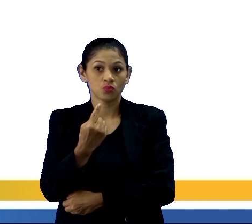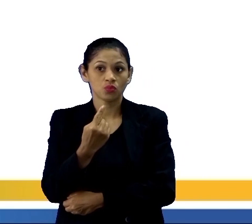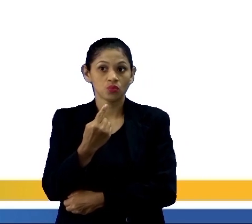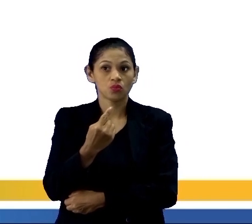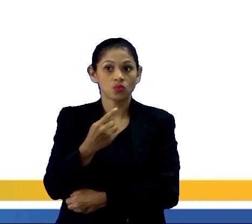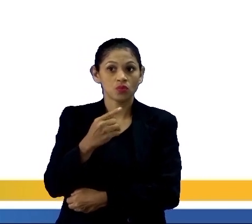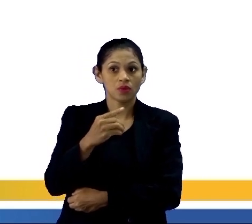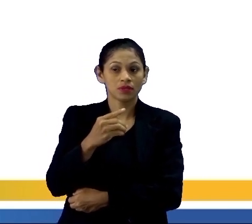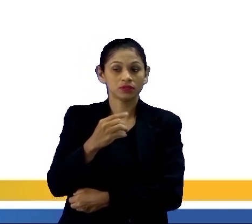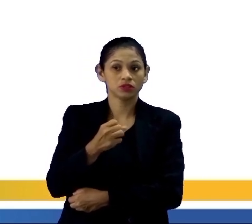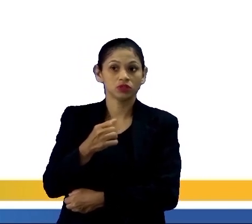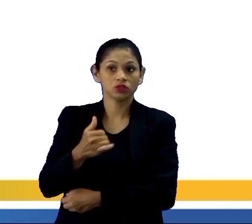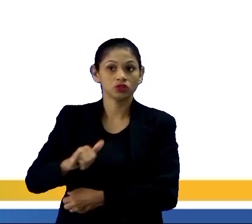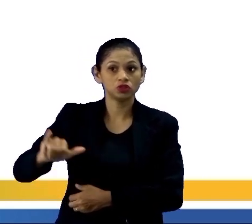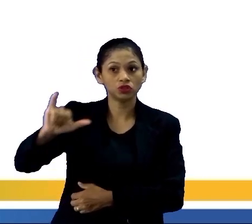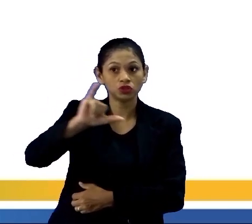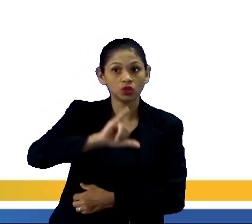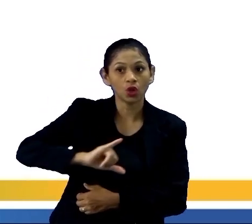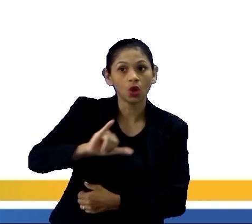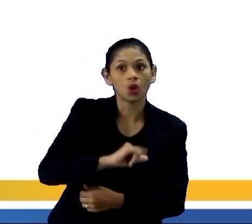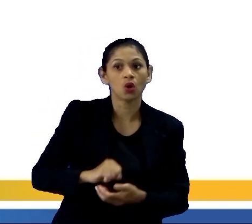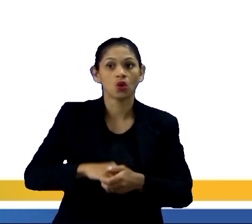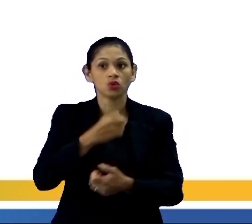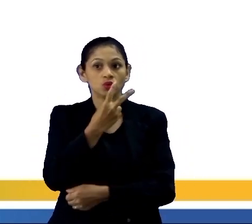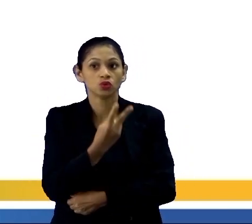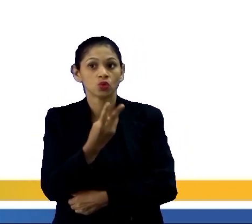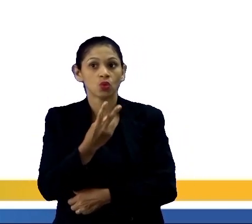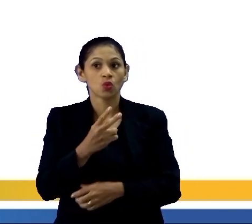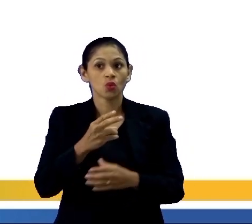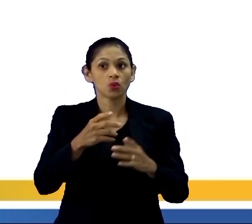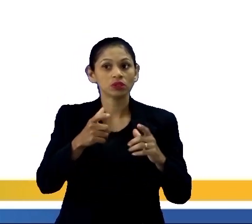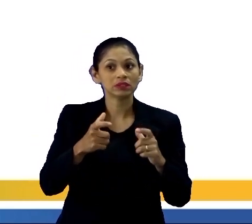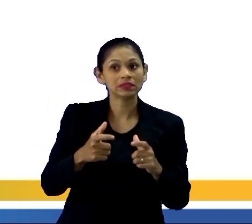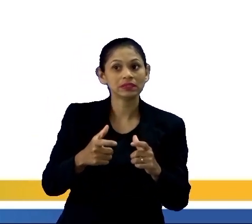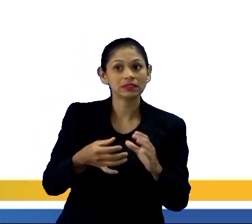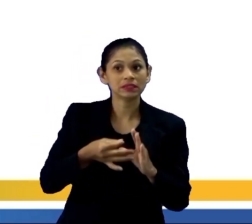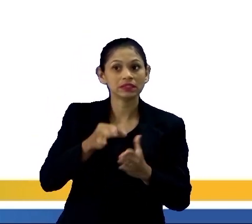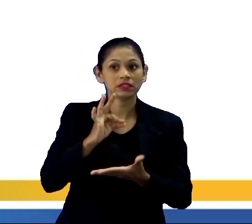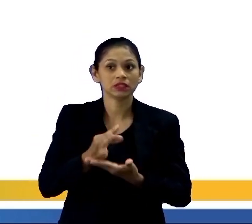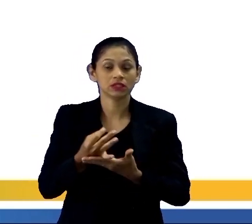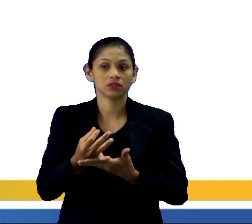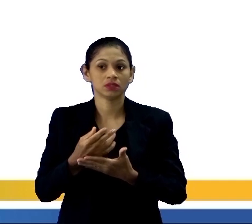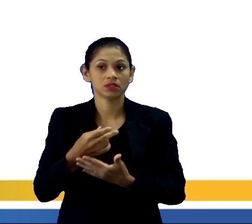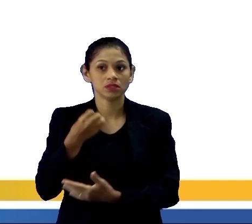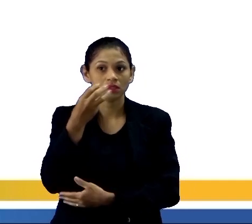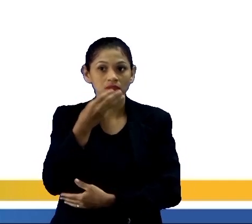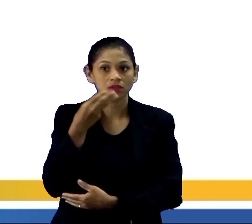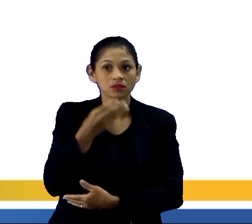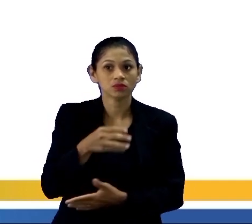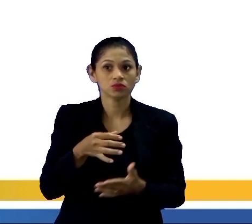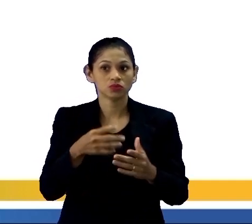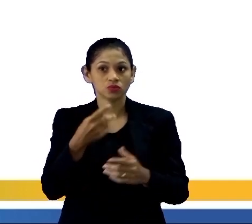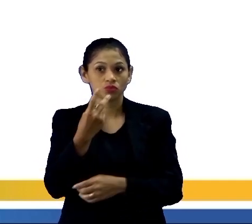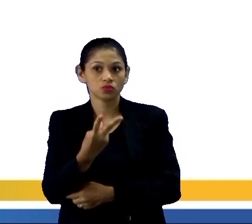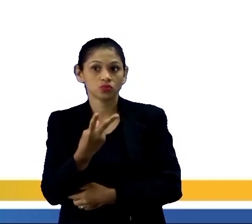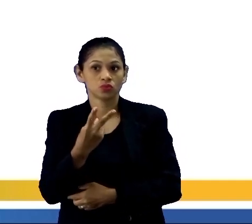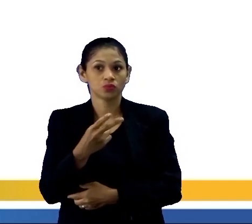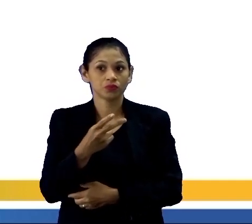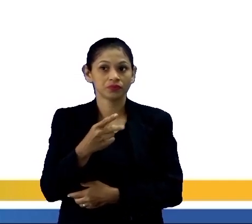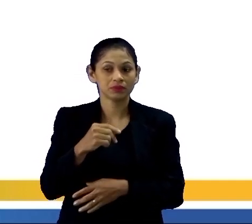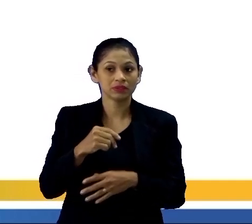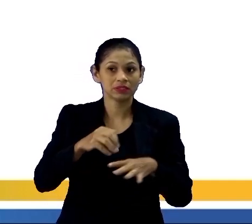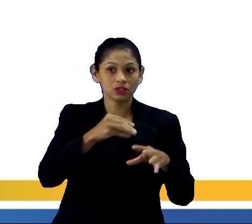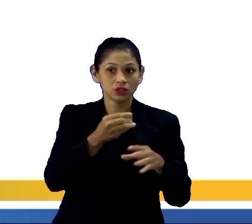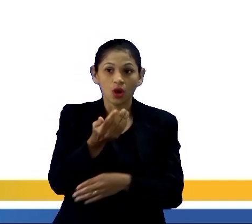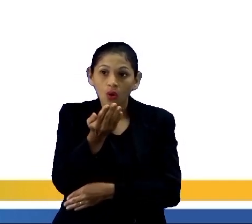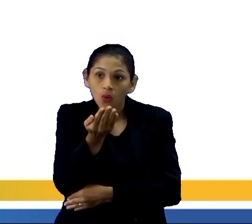de açúcar, 2 xícaras de farinha de trigo, 1 colher de sopa de fermento em pó e 1 pitada de sal. Esse